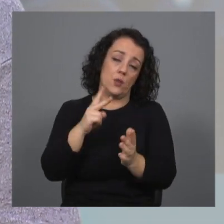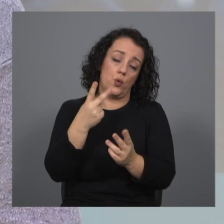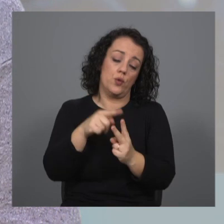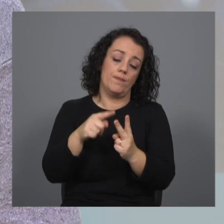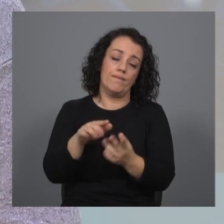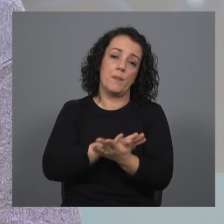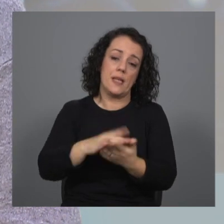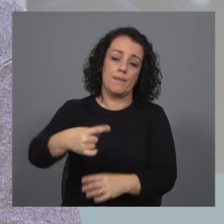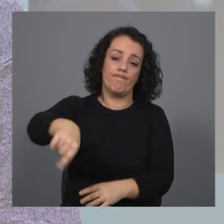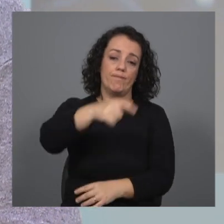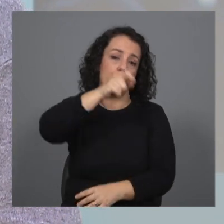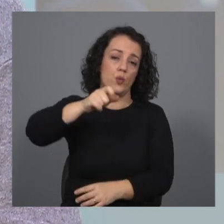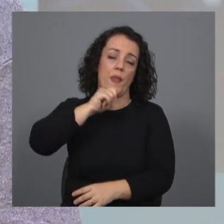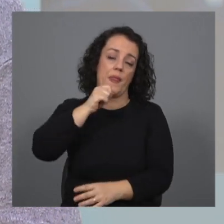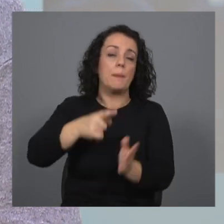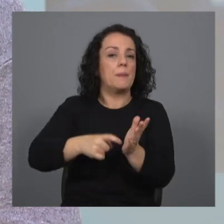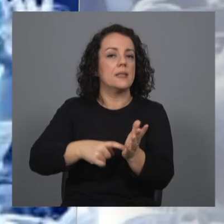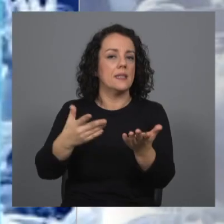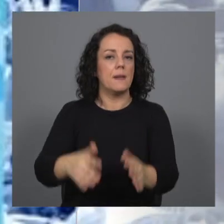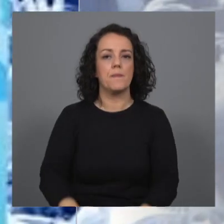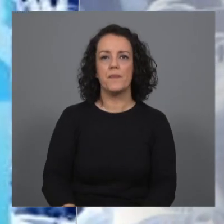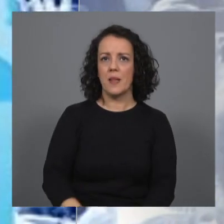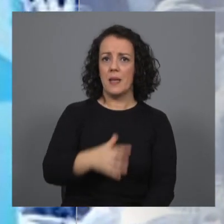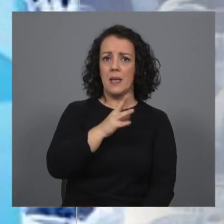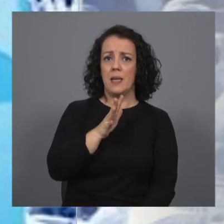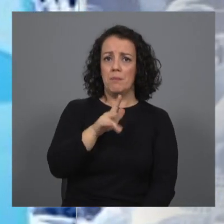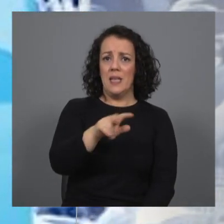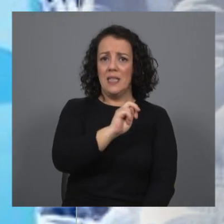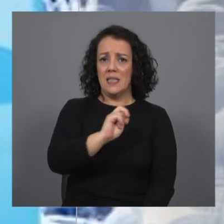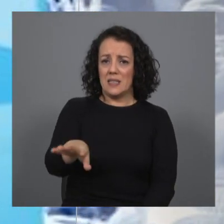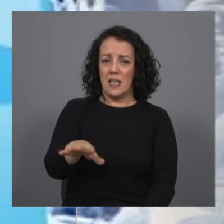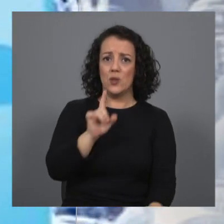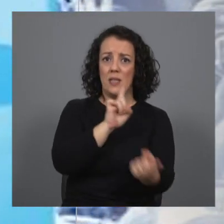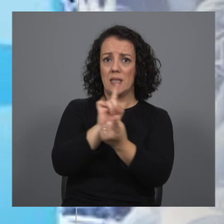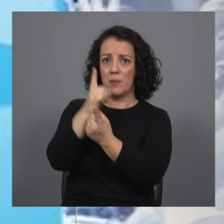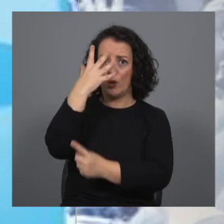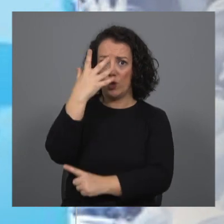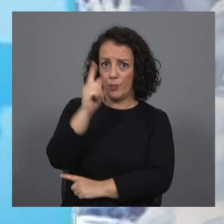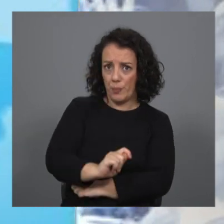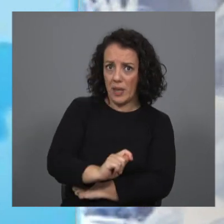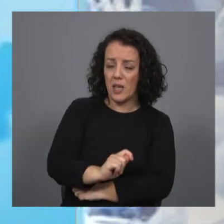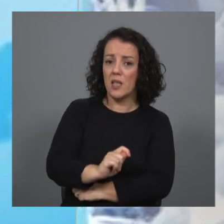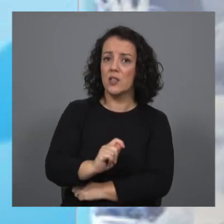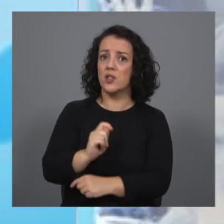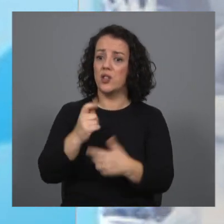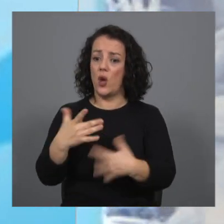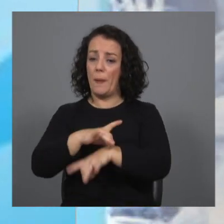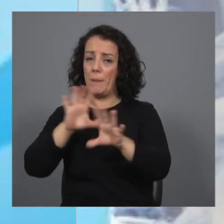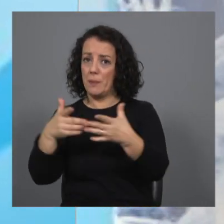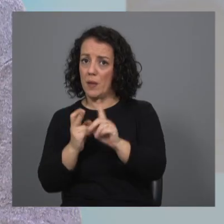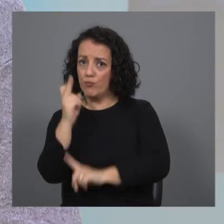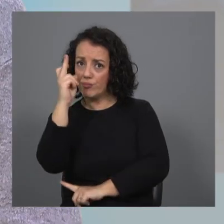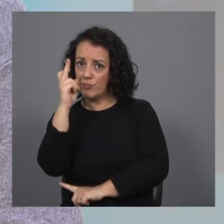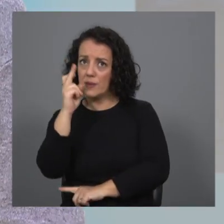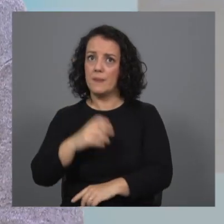esta população tem. 1.300 atendimentos por mês são números que se mantêm ou que crescem nesta altura da pandemia?